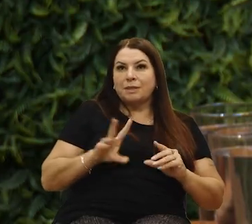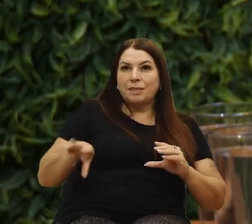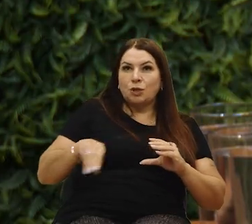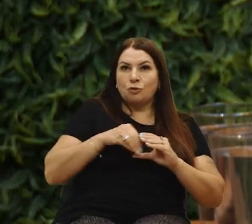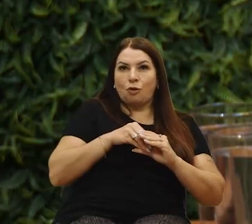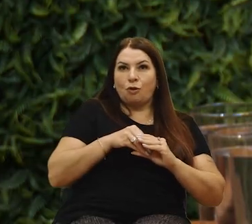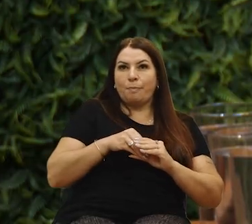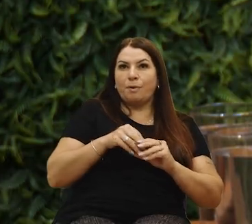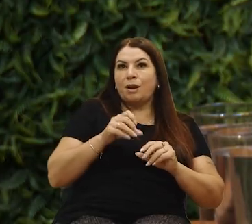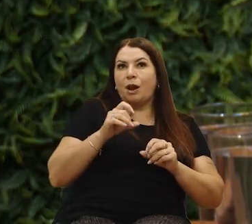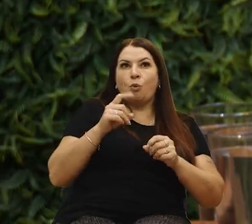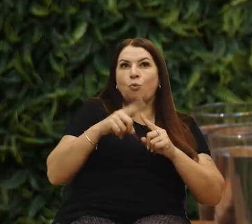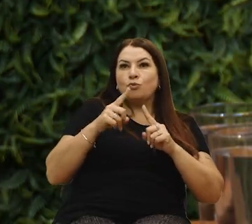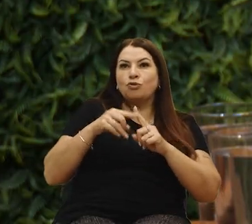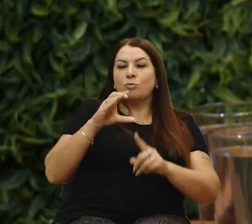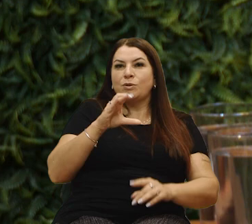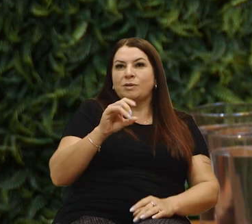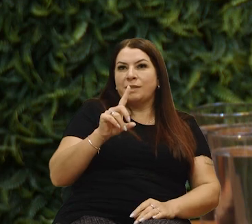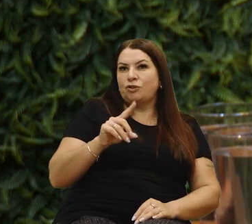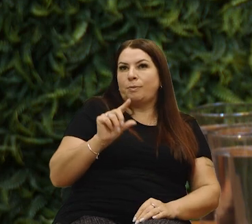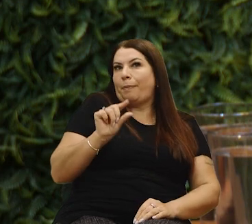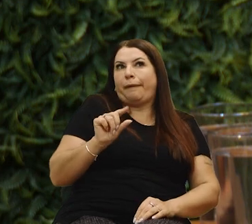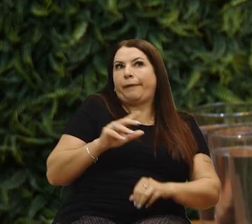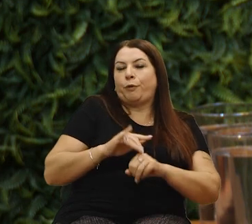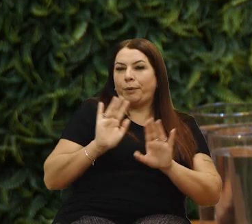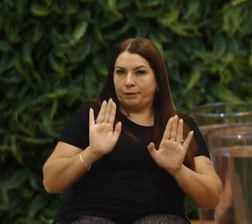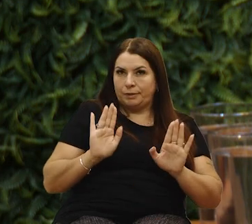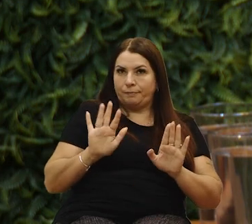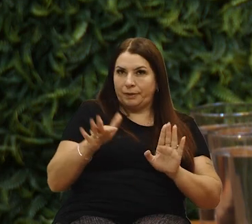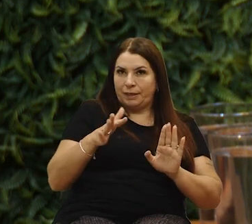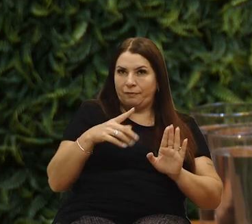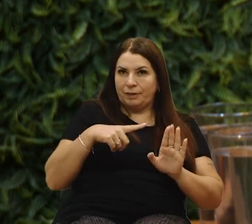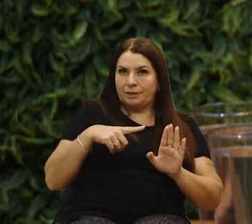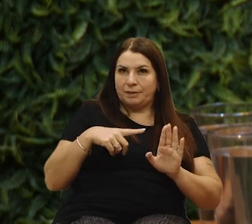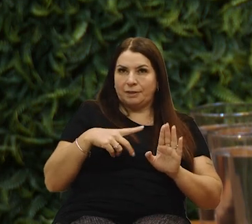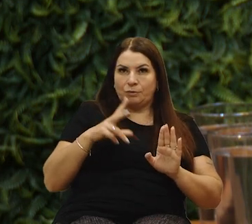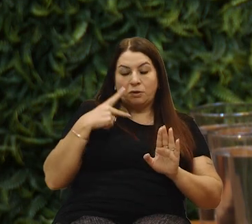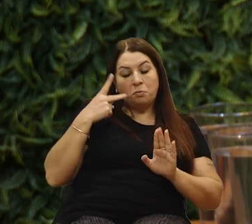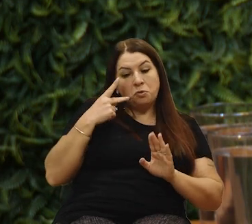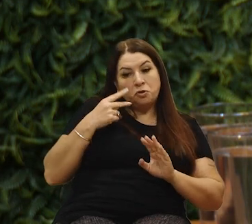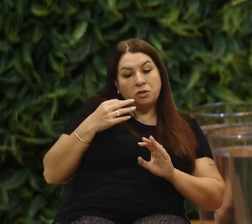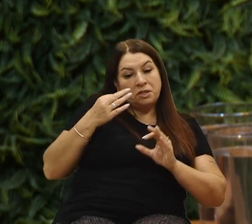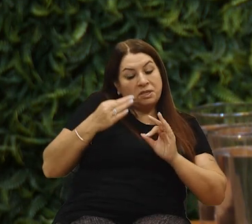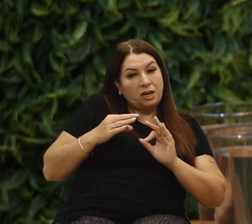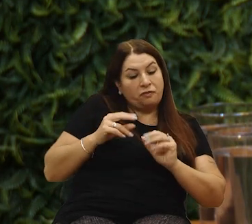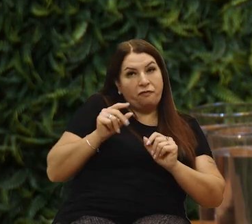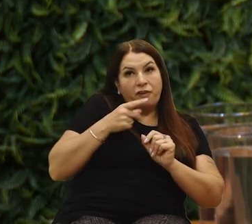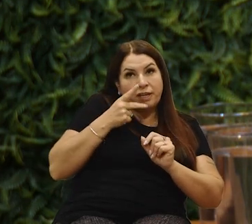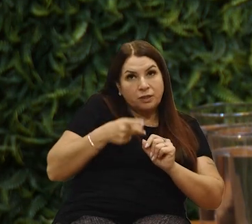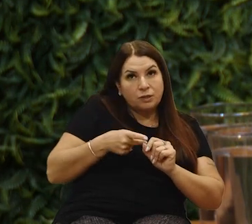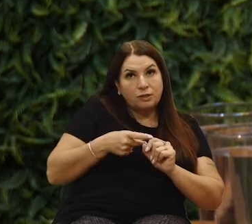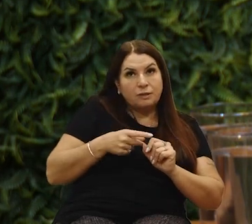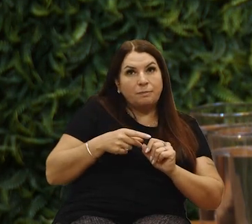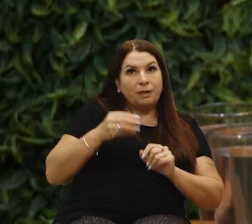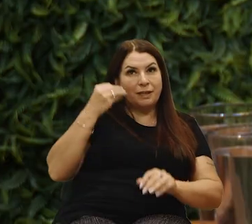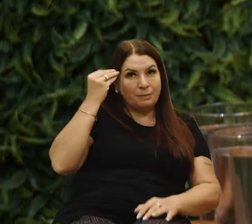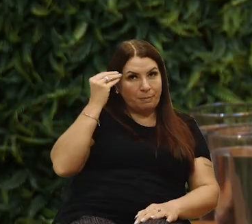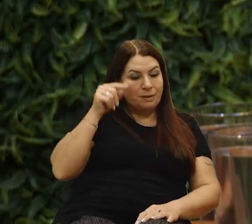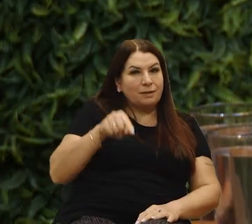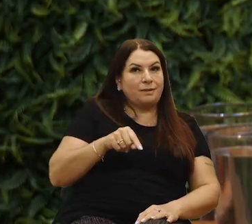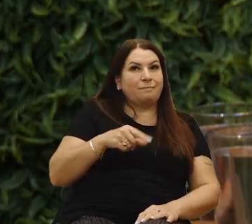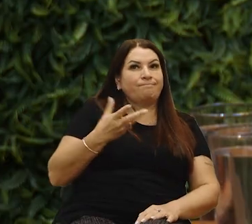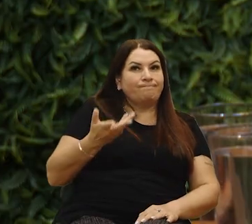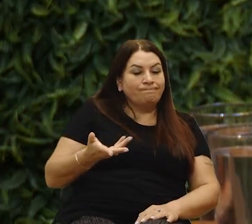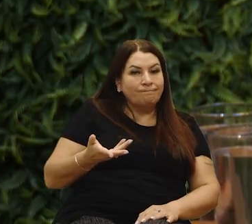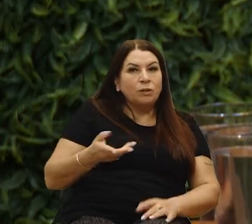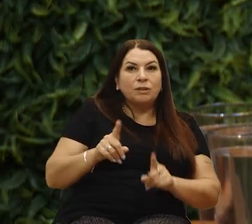algum CID, todo mundo tem alguma pequena doença, né? Talvez não seja politicamente correto falar isso, mas para quem vivencia isso,